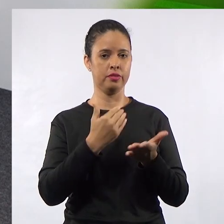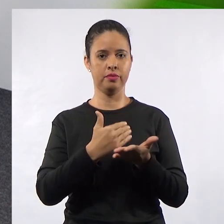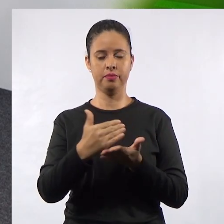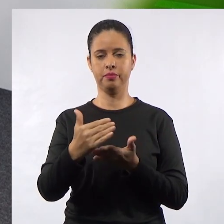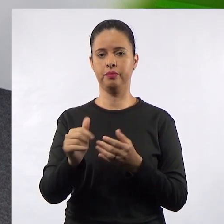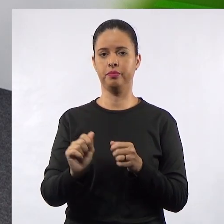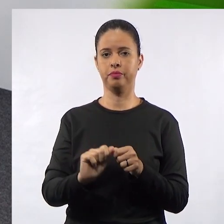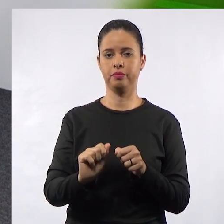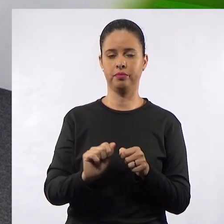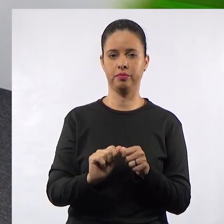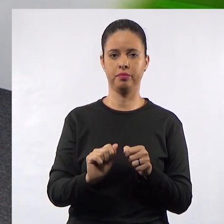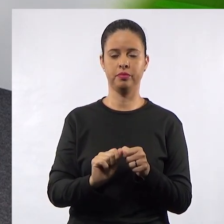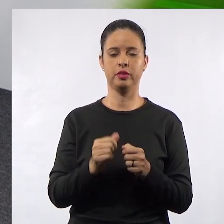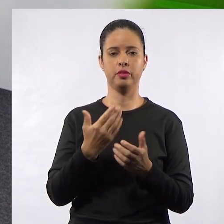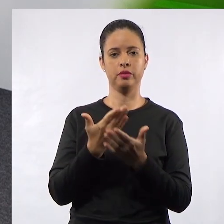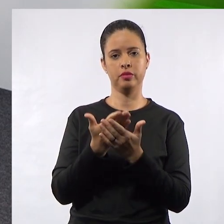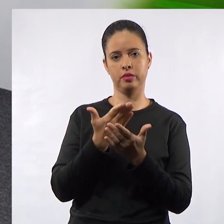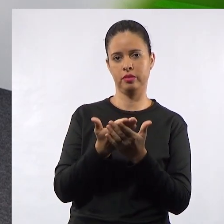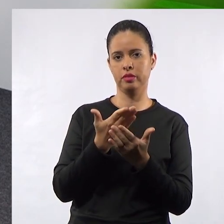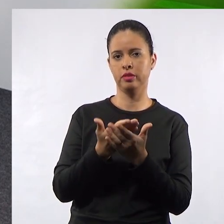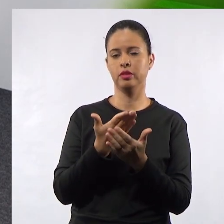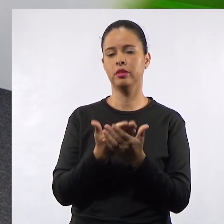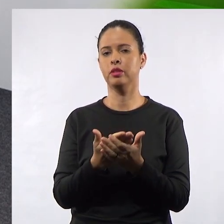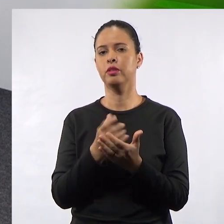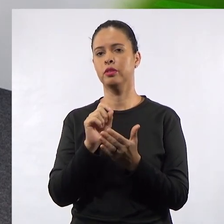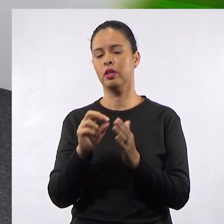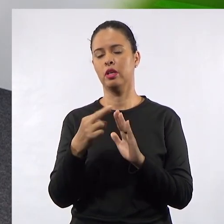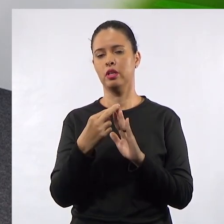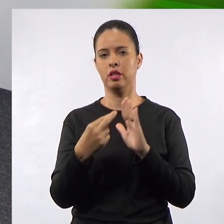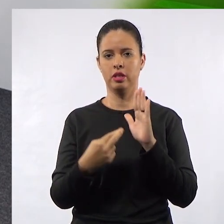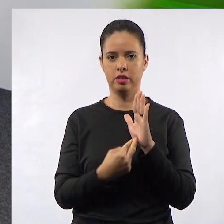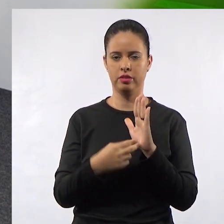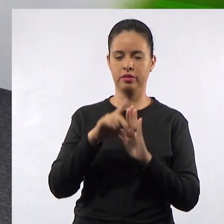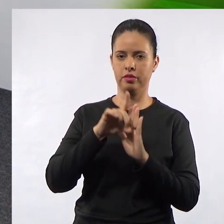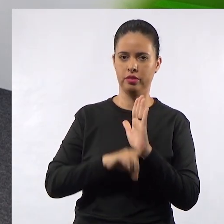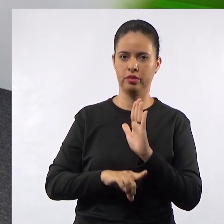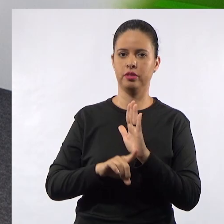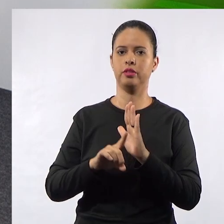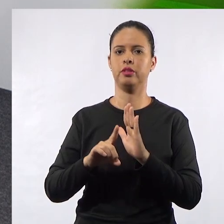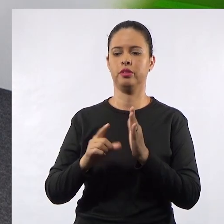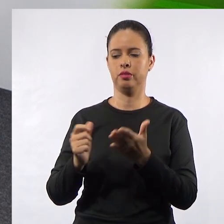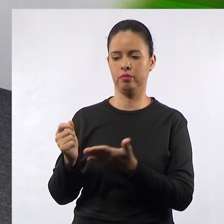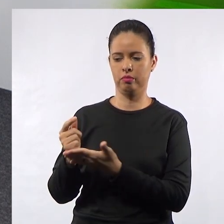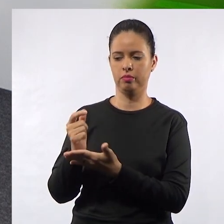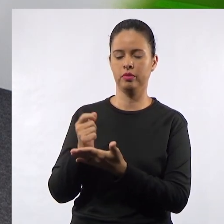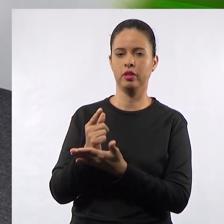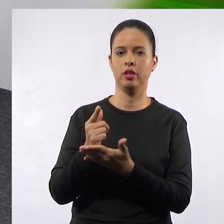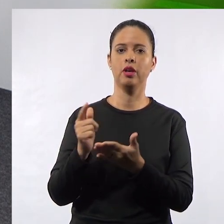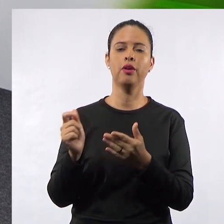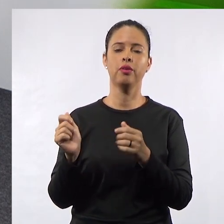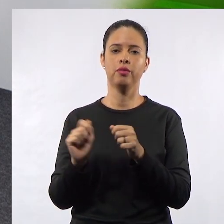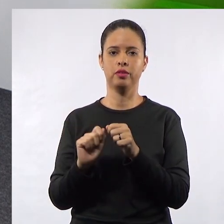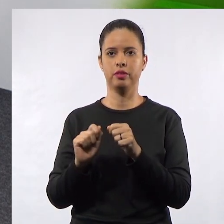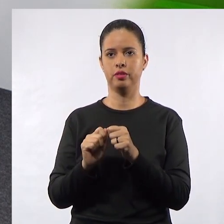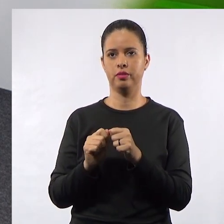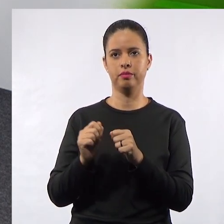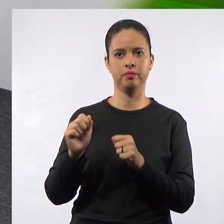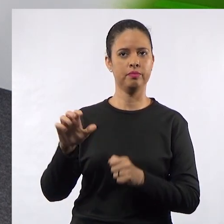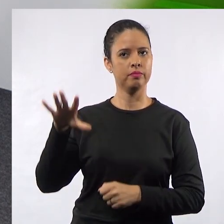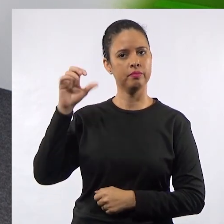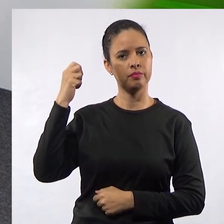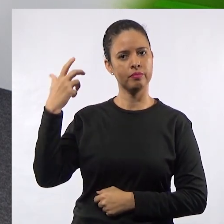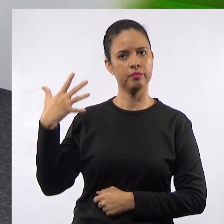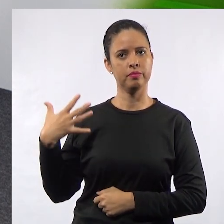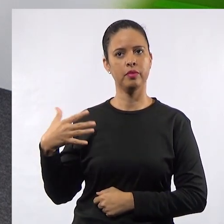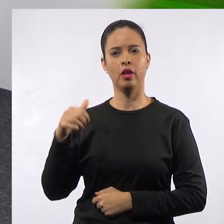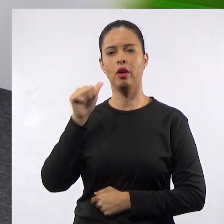nosso conteúdo, onde estudaremos aí as nossas regras de direito do consumidor, eu farei a minha audiodescrição,